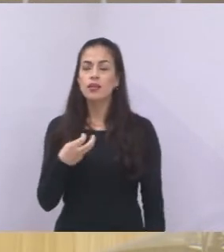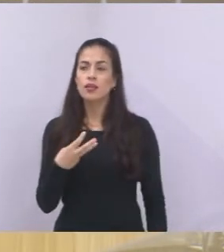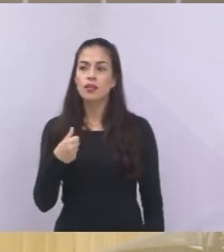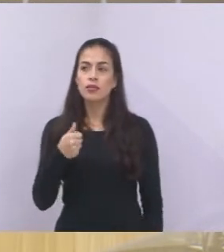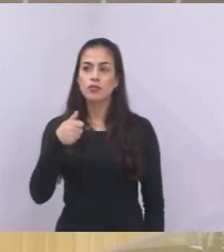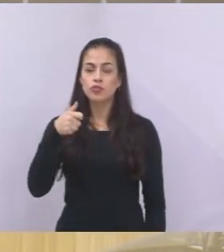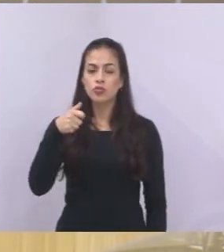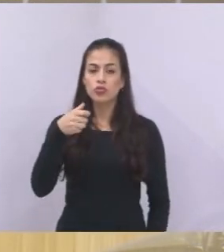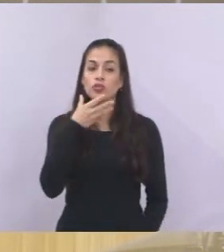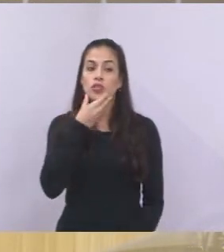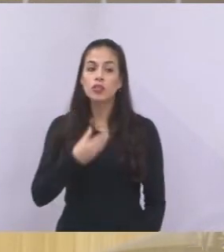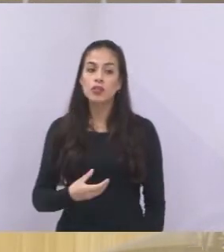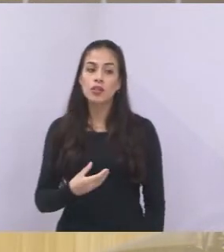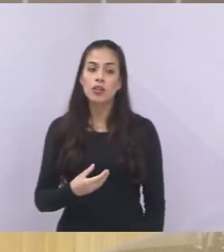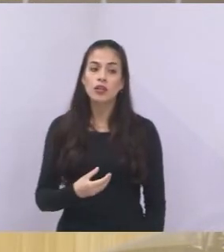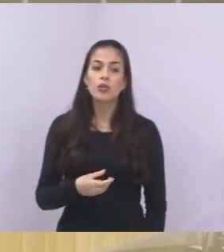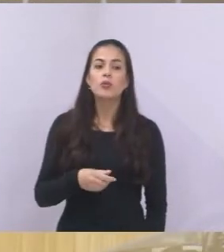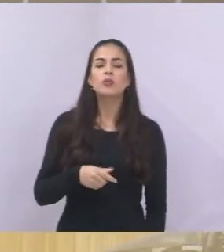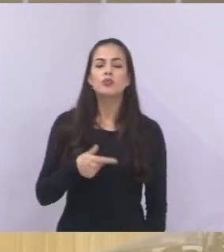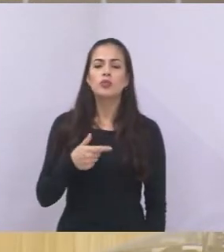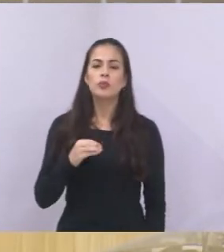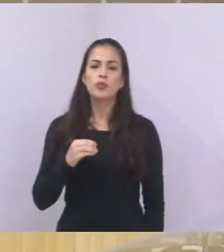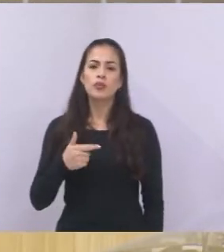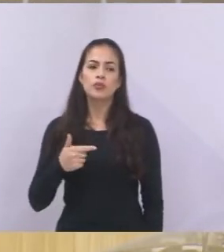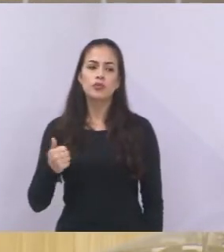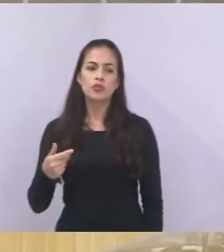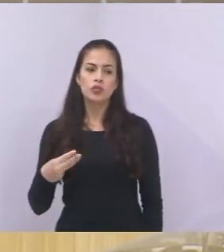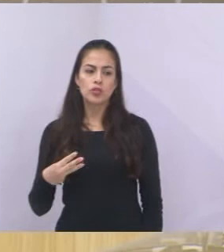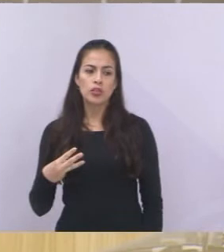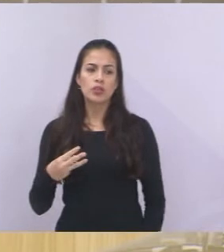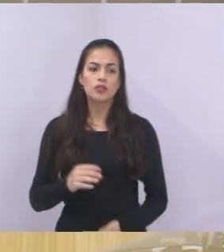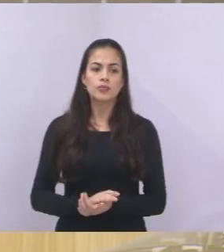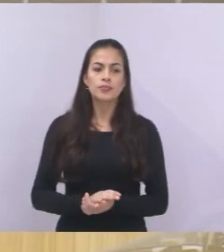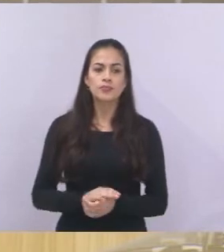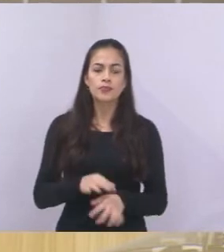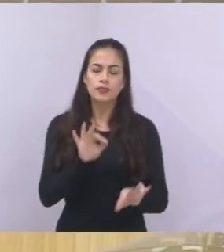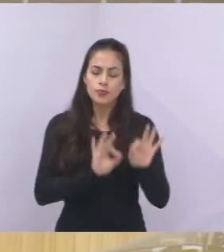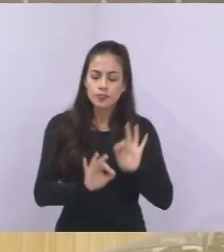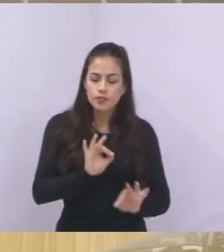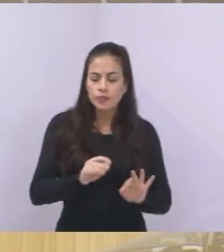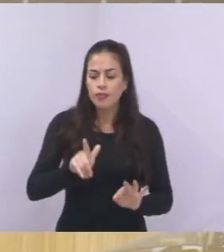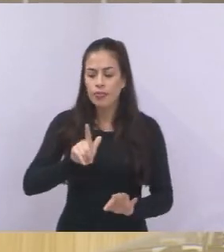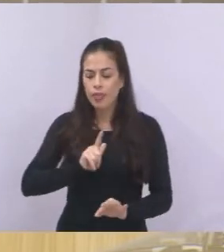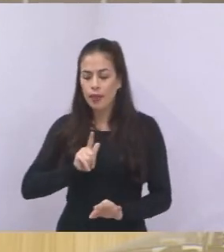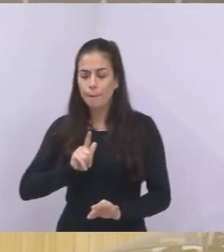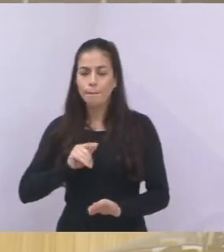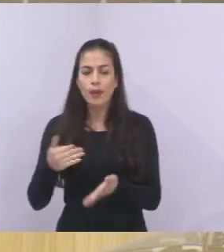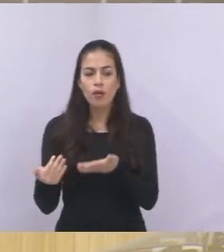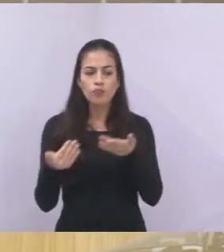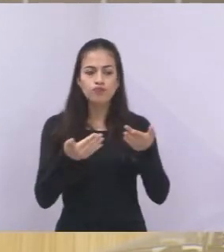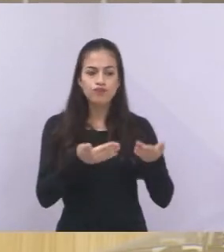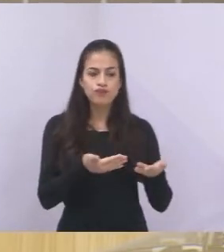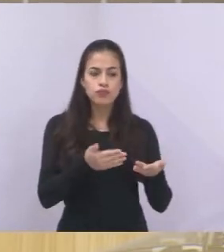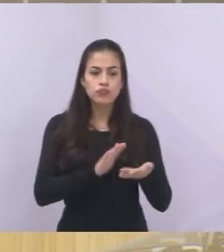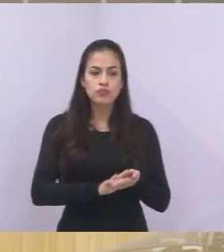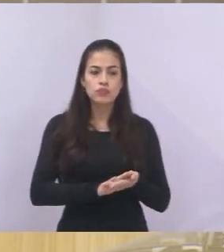2023. Justificativa: tem a presente finalidade de propor modificação do projeto de lei complementar